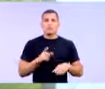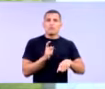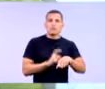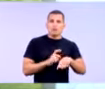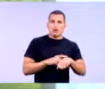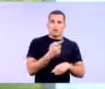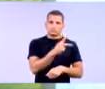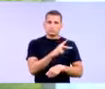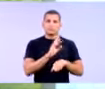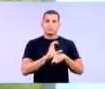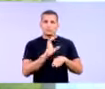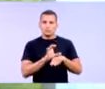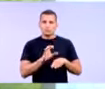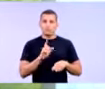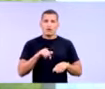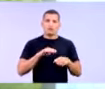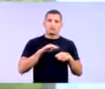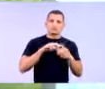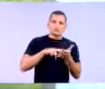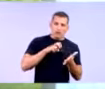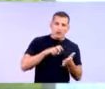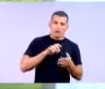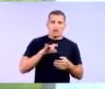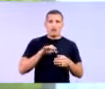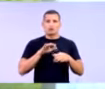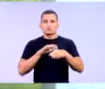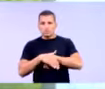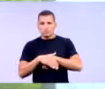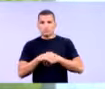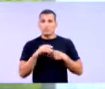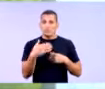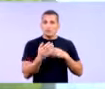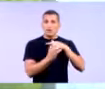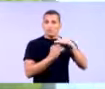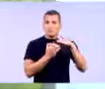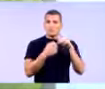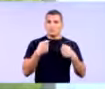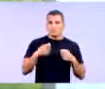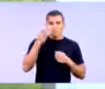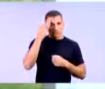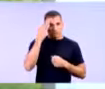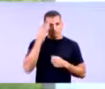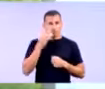do teu curso, é matutino, é noturno? Então, a empresa tem que saber disso para que não